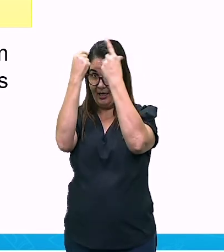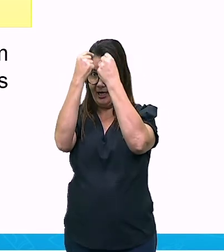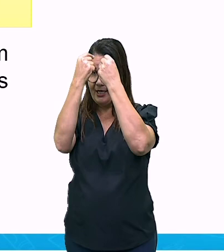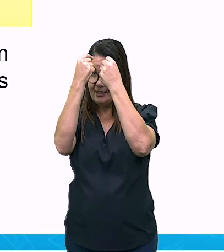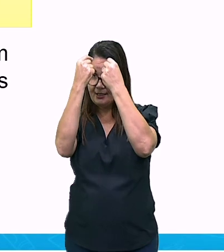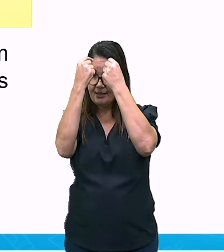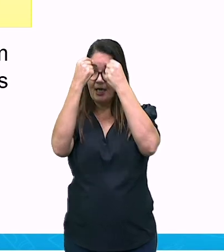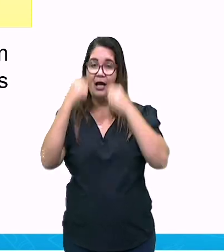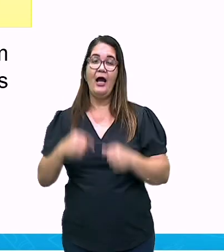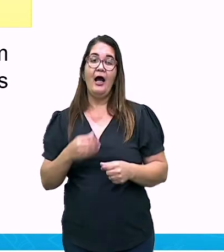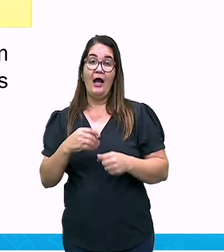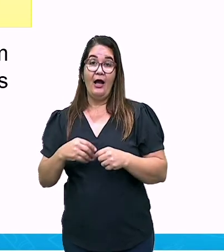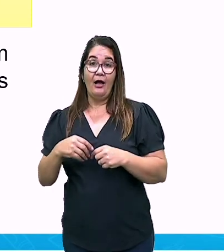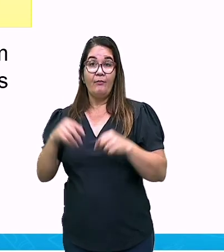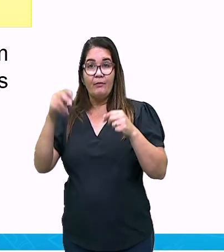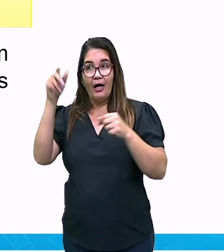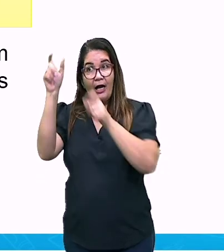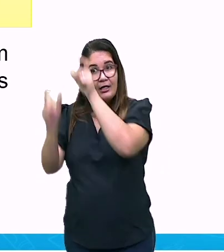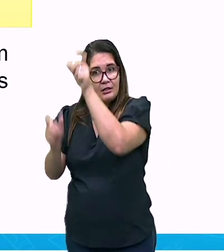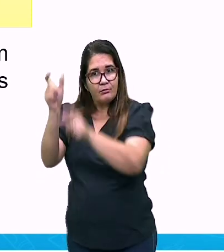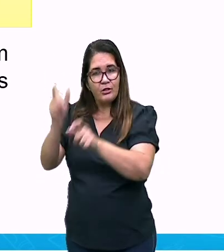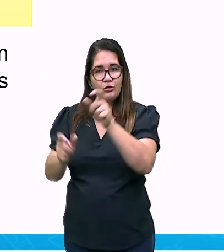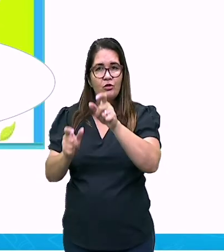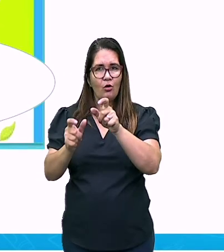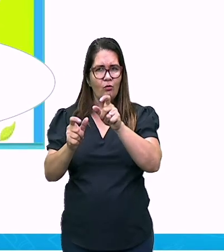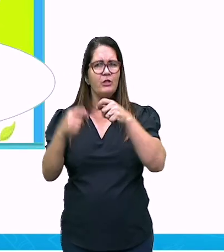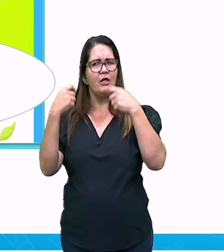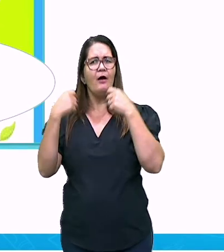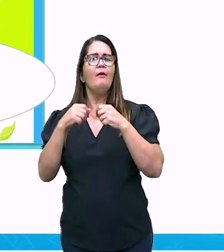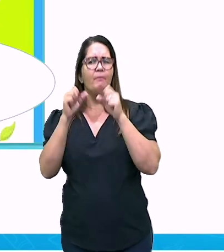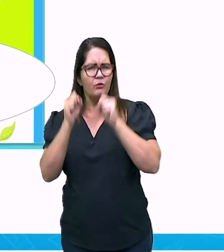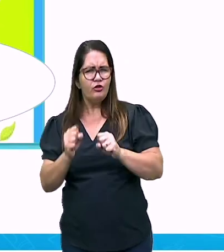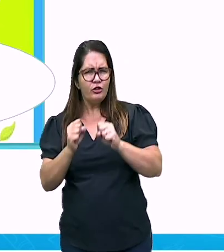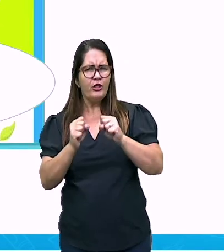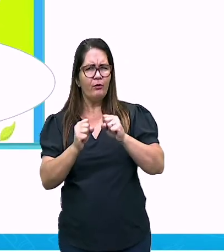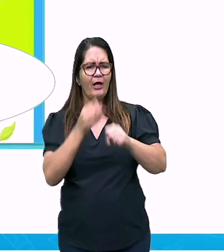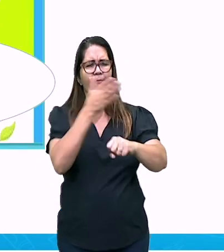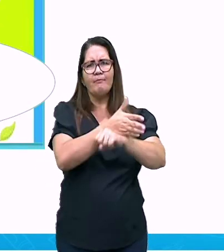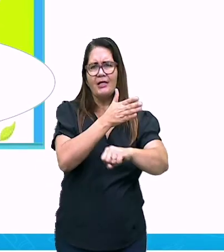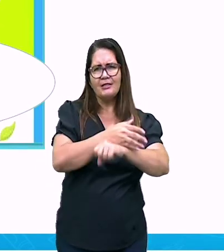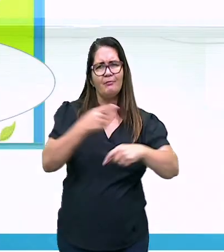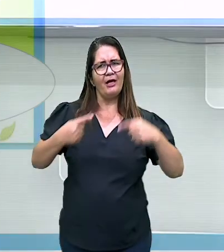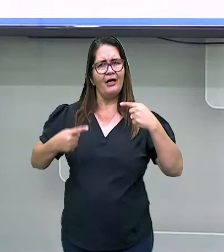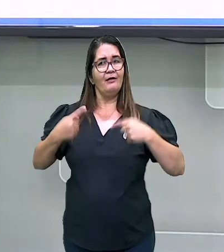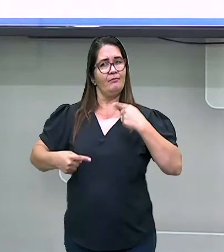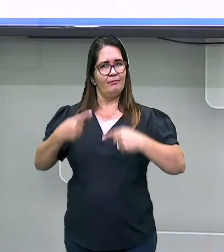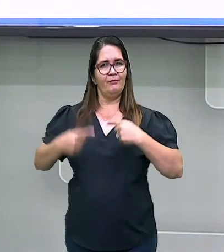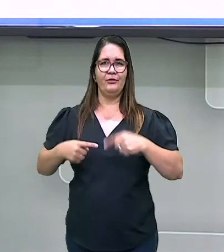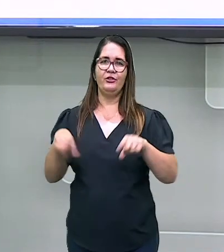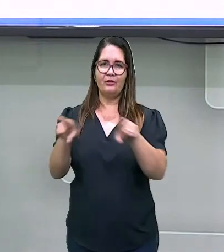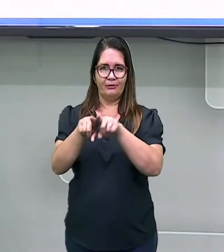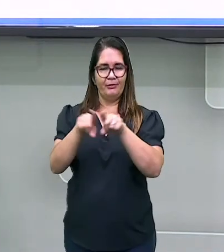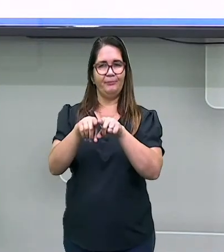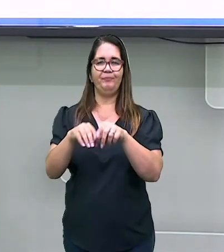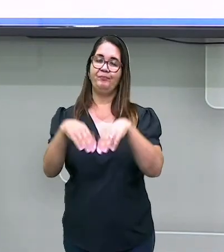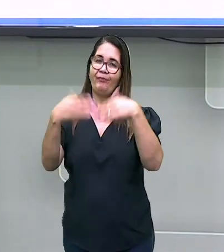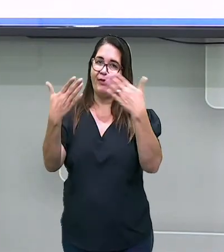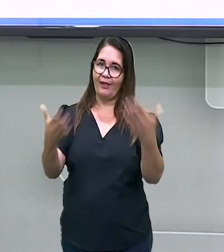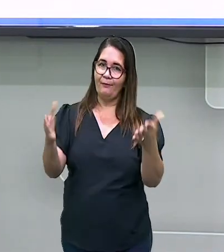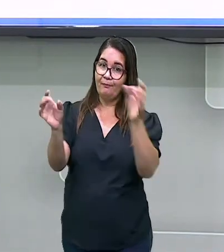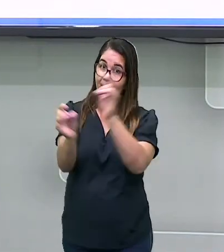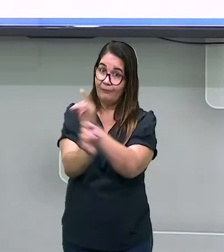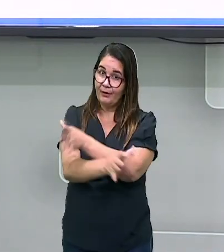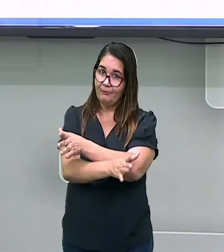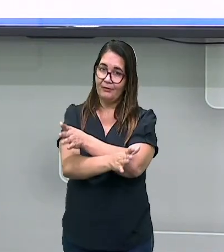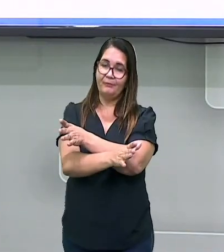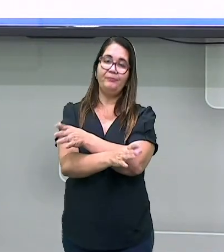das decisões políticas ao longo do tempo. Bem, pessoal, essa foi a nossa aula de hoje. Eu